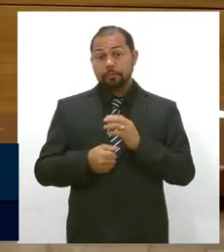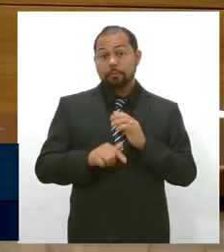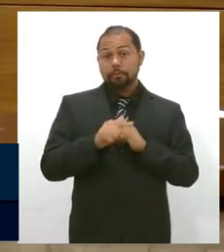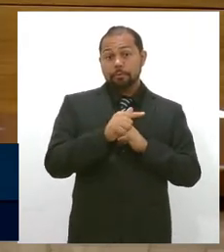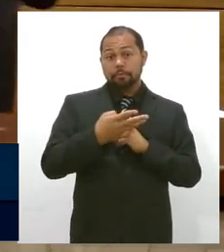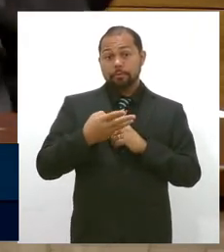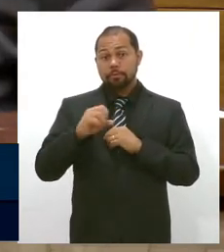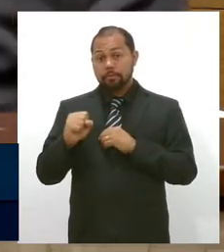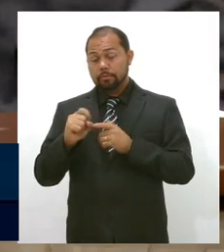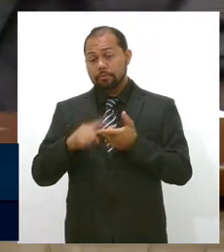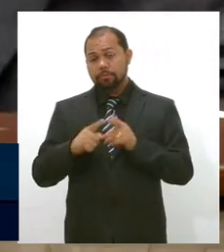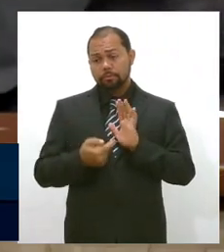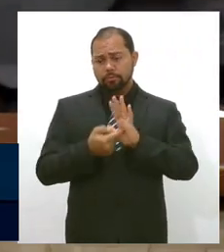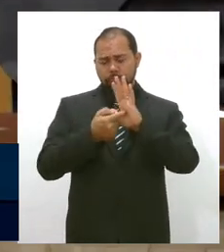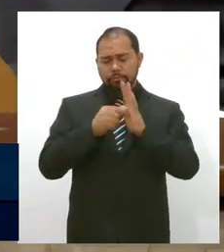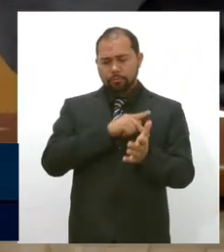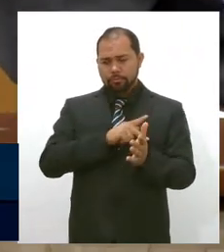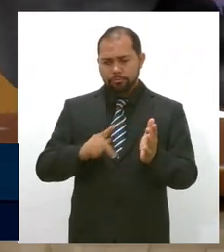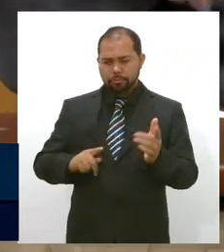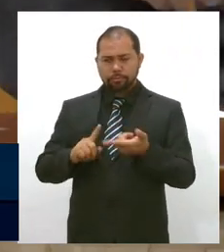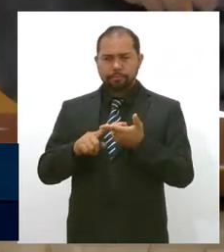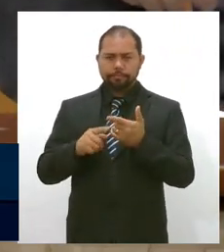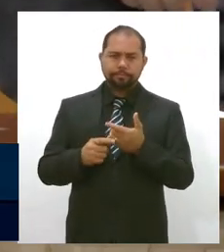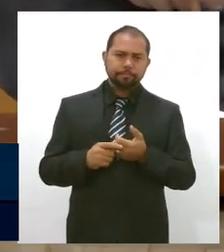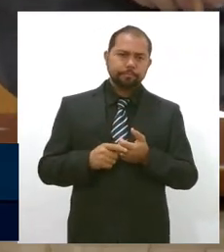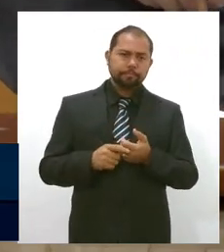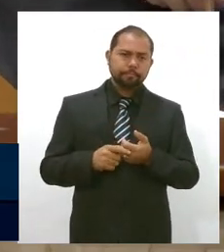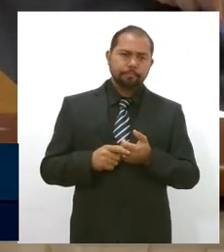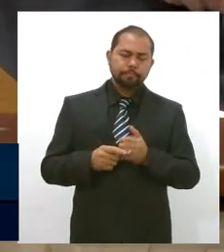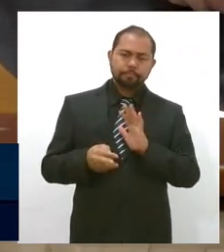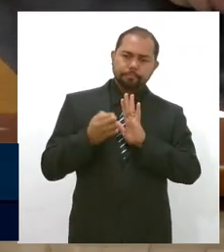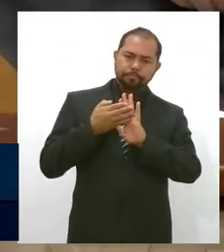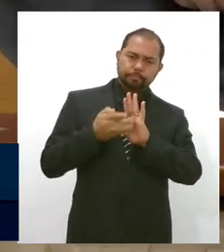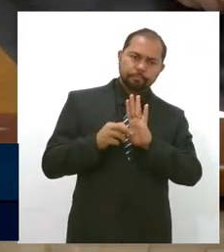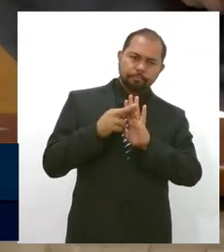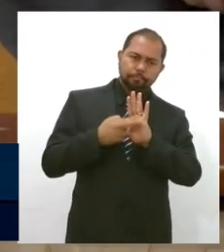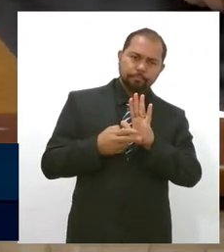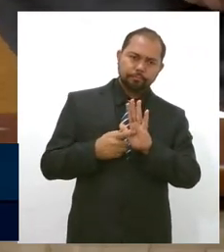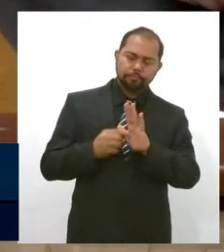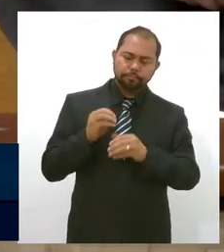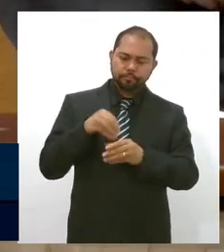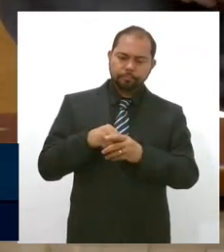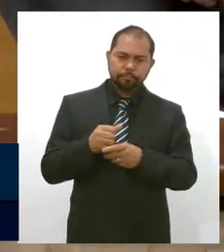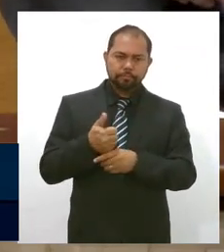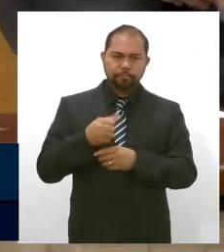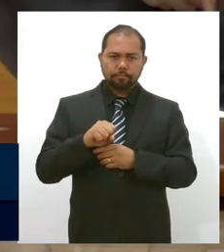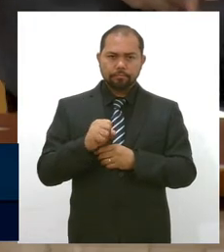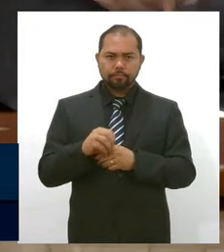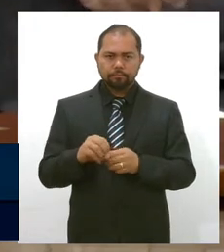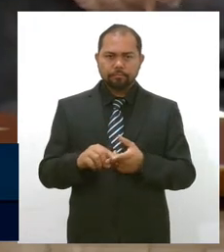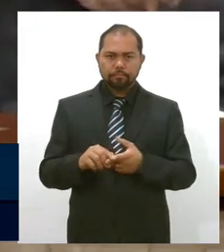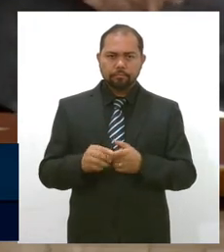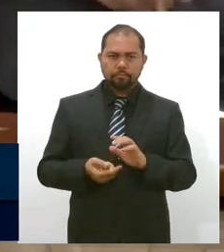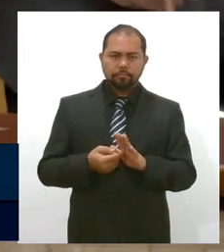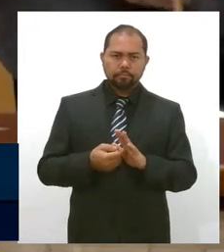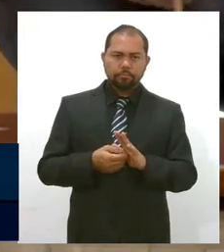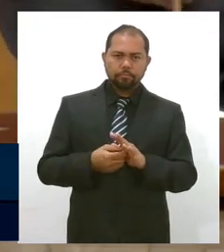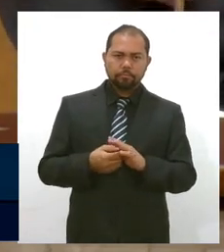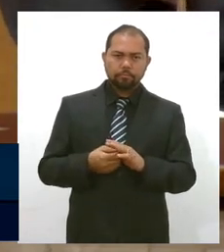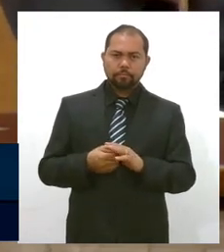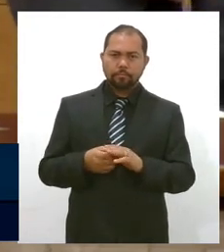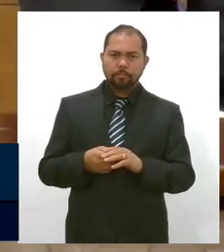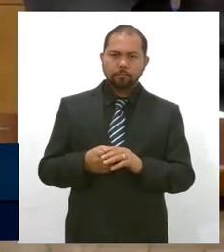apresento a Vossa Excelência, no termo do artigo 98 do Regimento Interno, apresento indicação ao excelentíssimo senhor secretário de Estado de Educação,